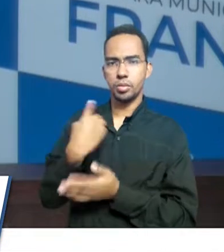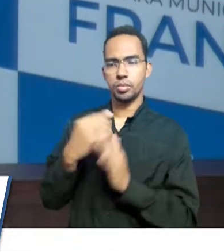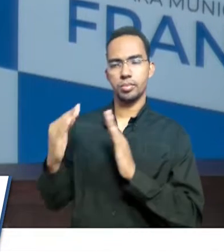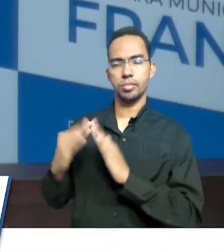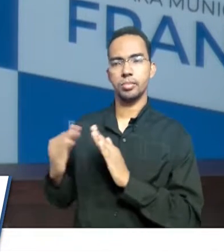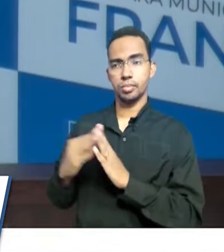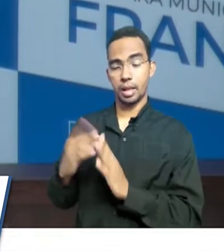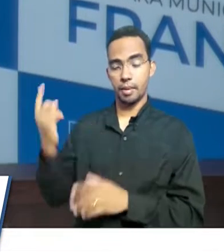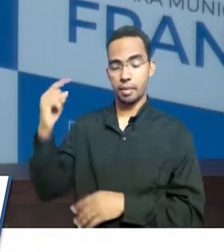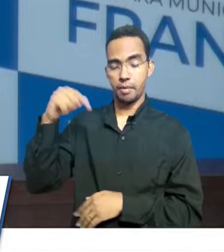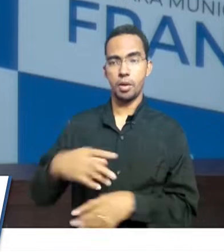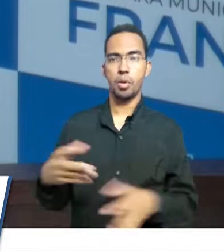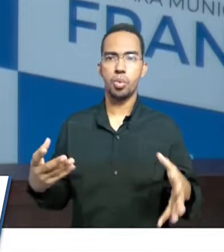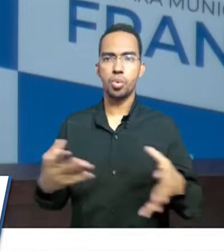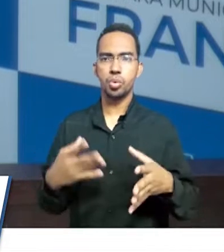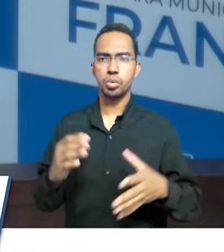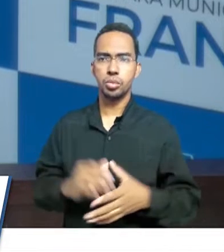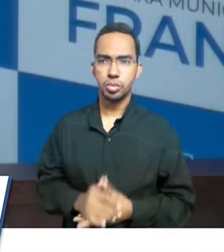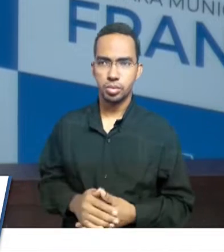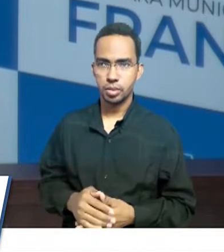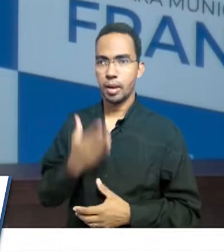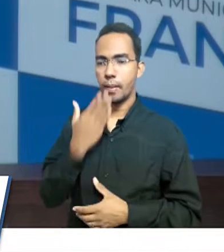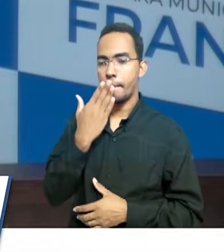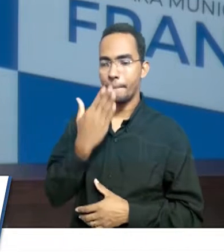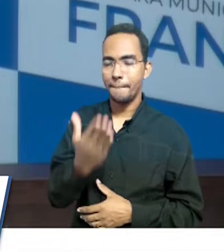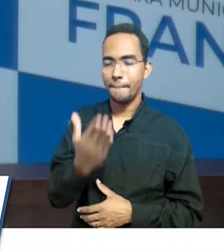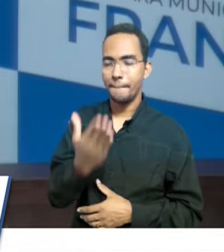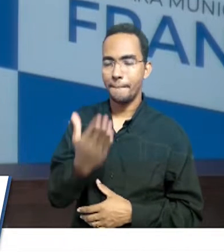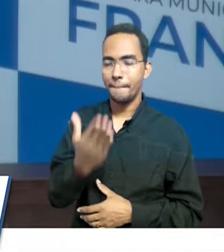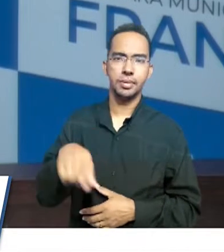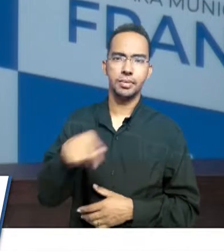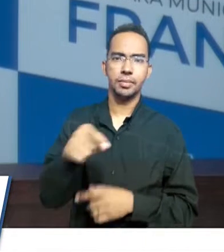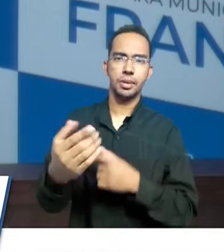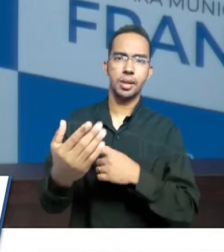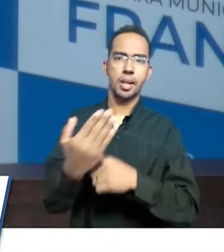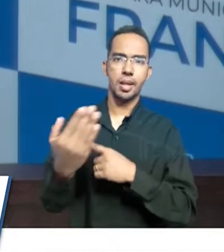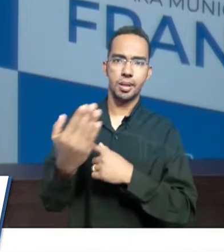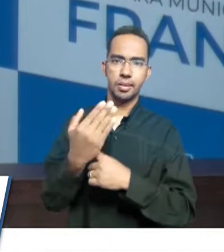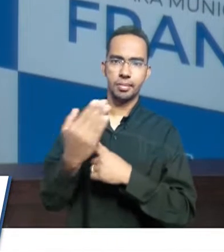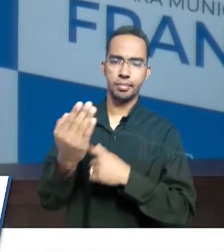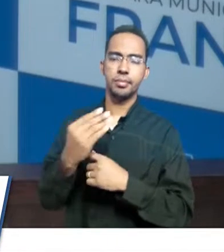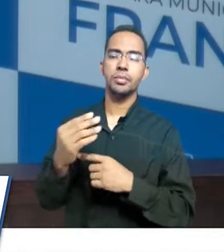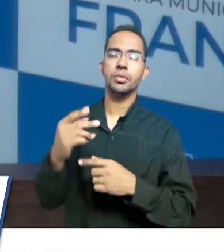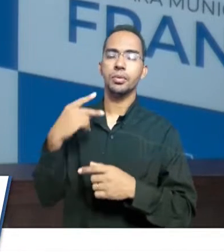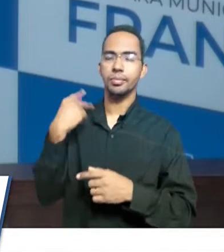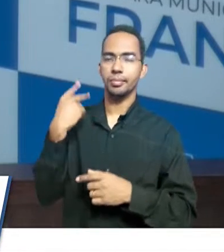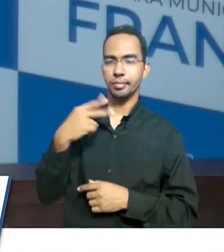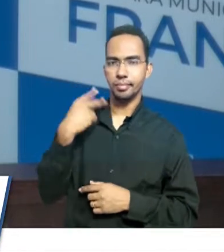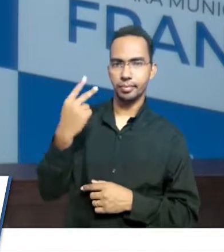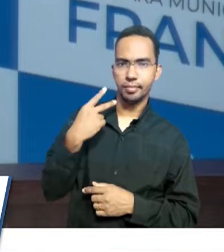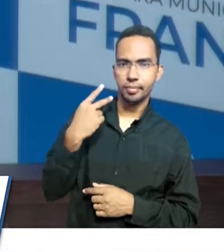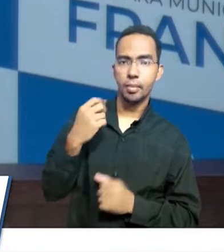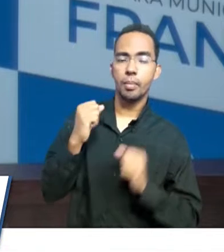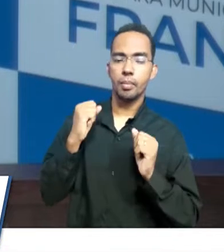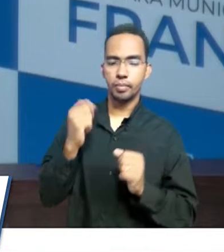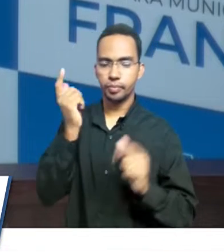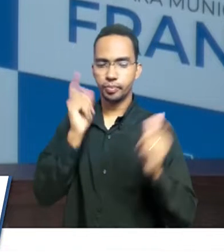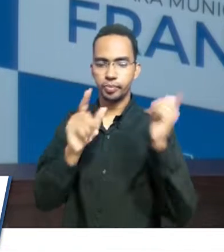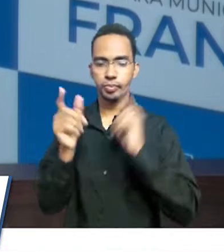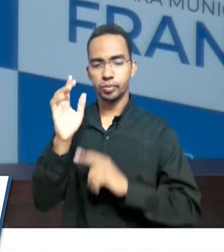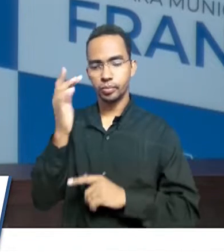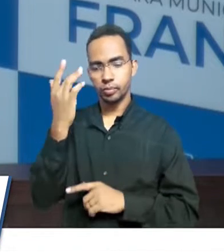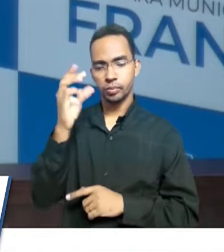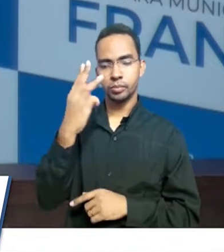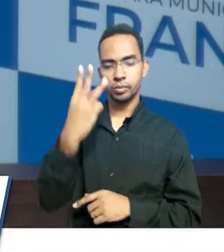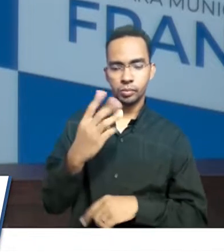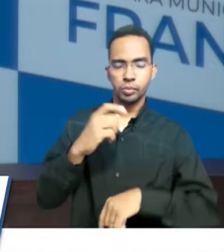é reivindicar uma ajuda de vocês, nobres vereadores, para conseguir pelo menos 3 horários de ônibus da empresa